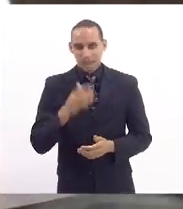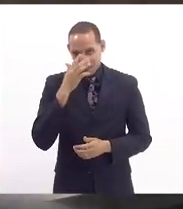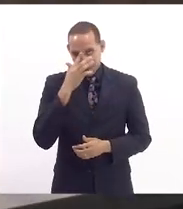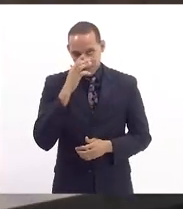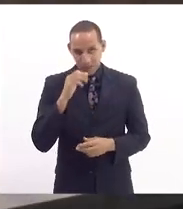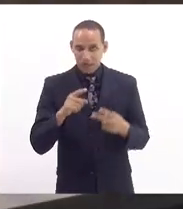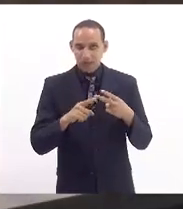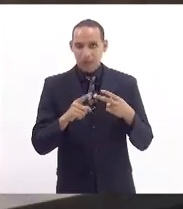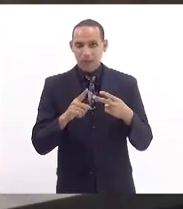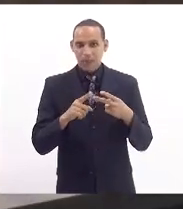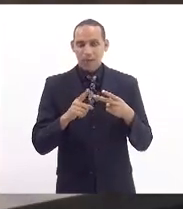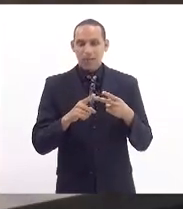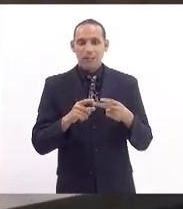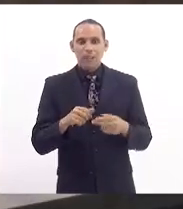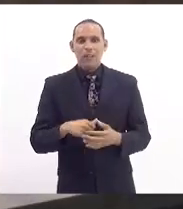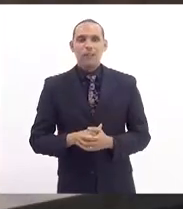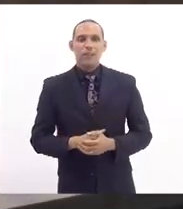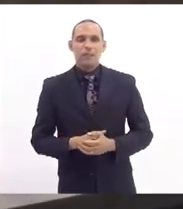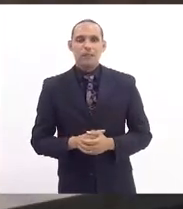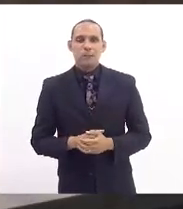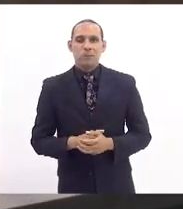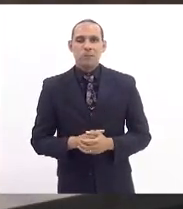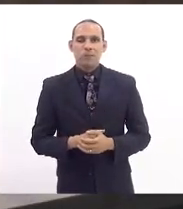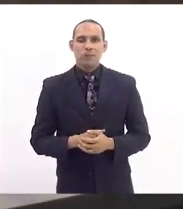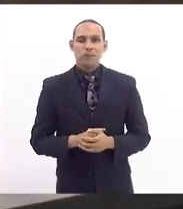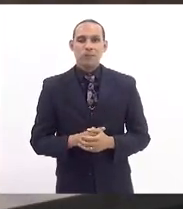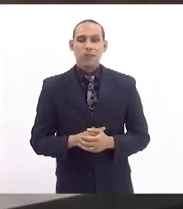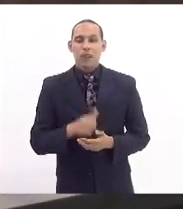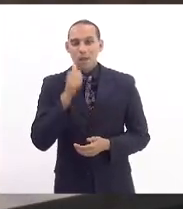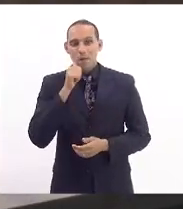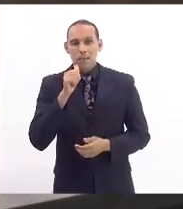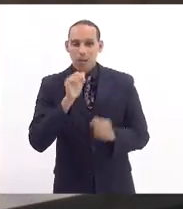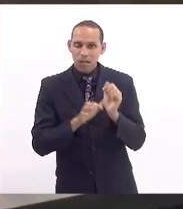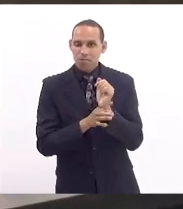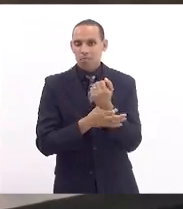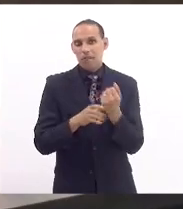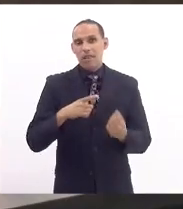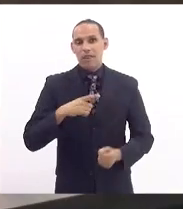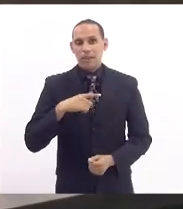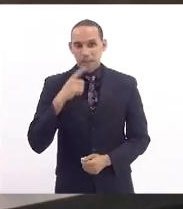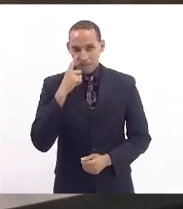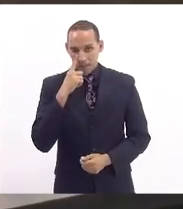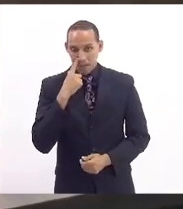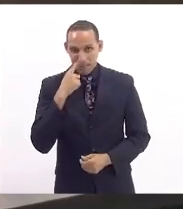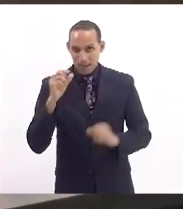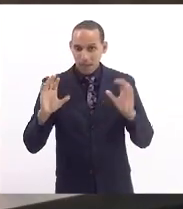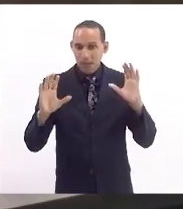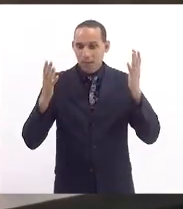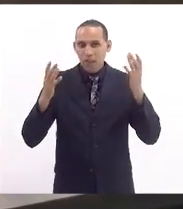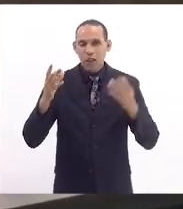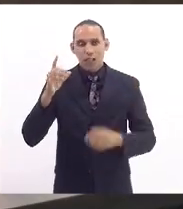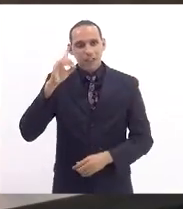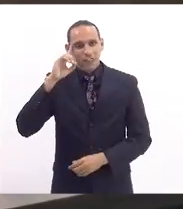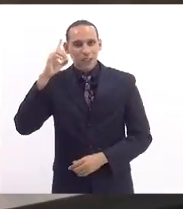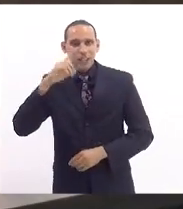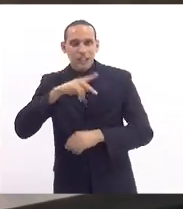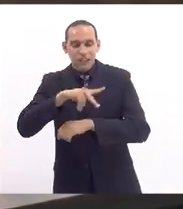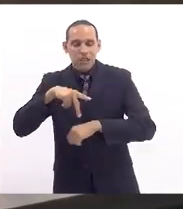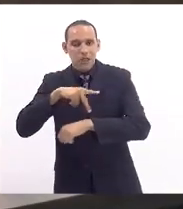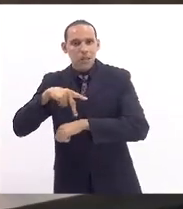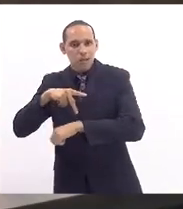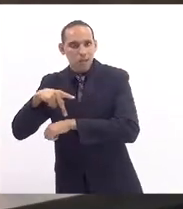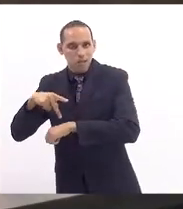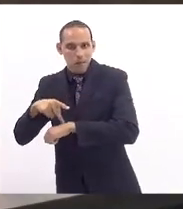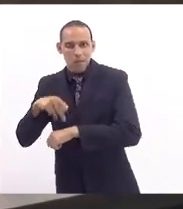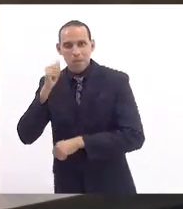Oi e a segunda Presidente fica assegurada as mulheres em comemoração de internacional da mulher o